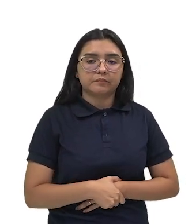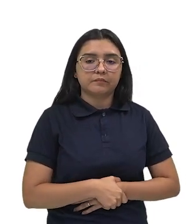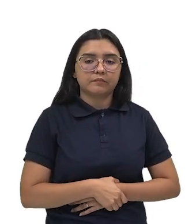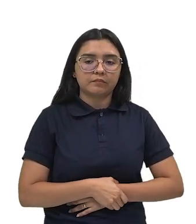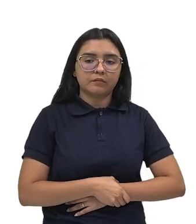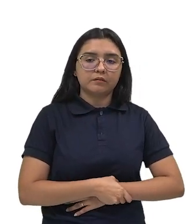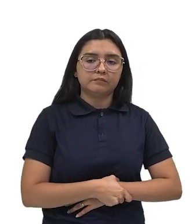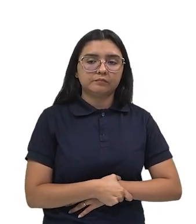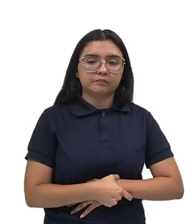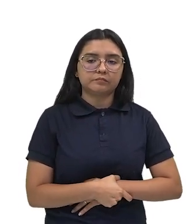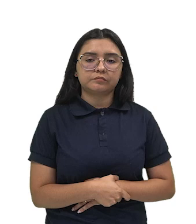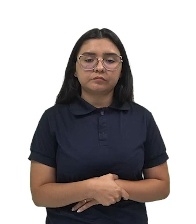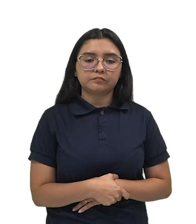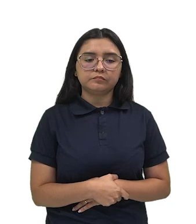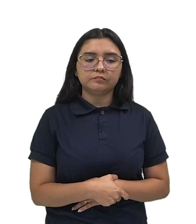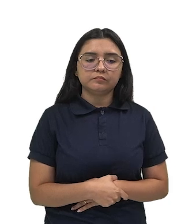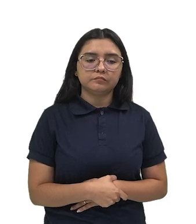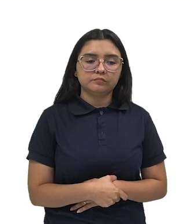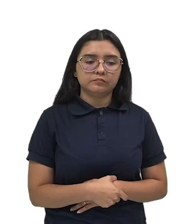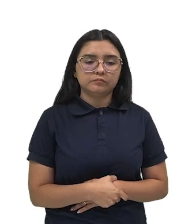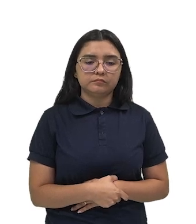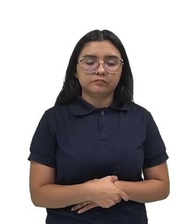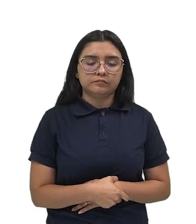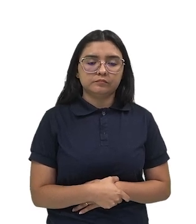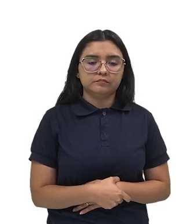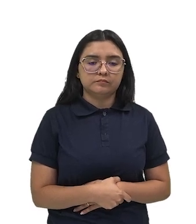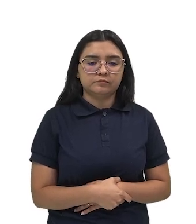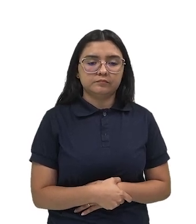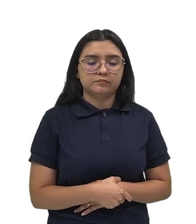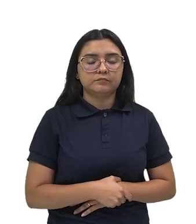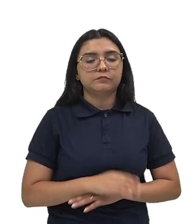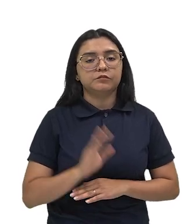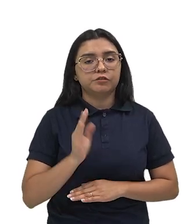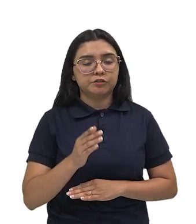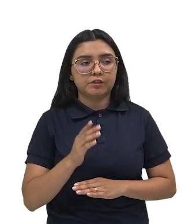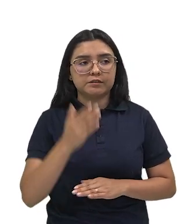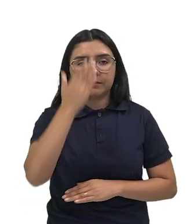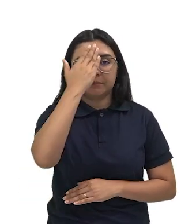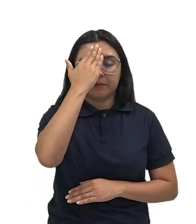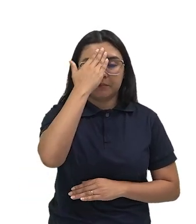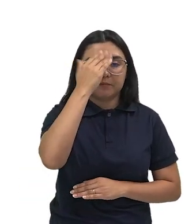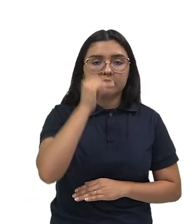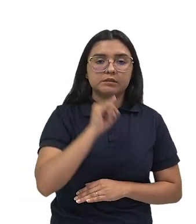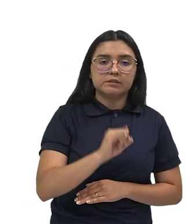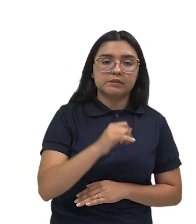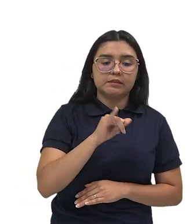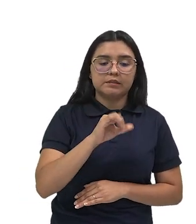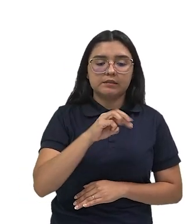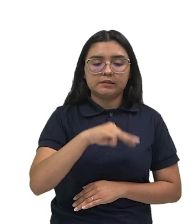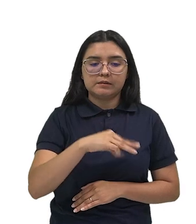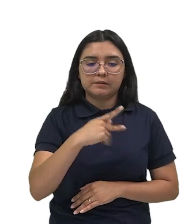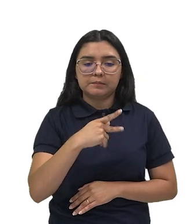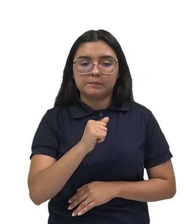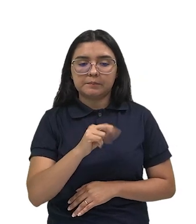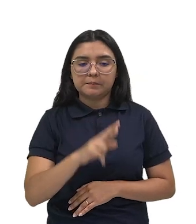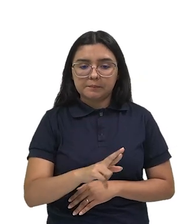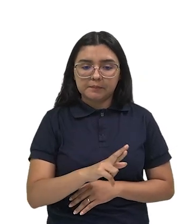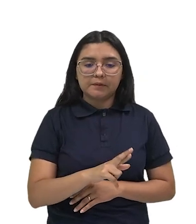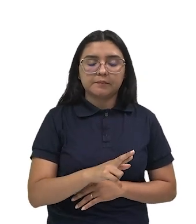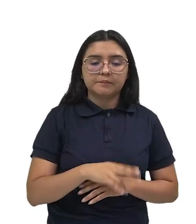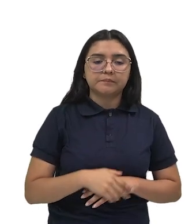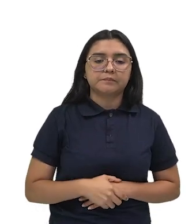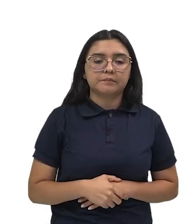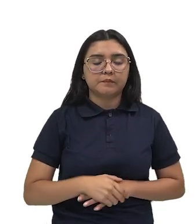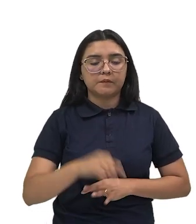bem. Então tá, agora já vimos, quando é ímpar, né, você soma a quantidade mais 1, divide por